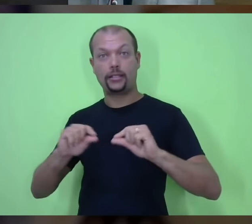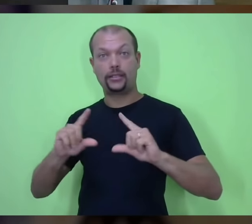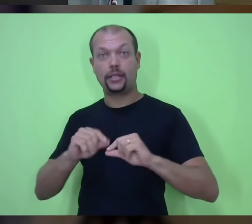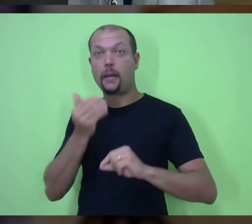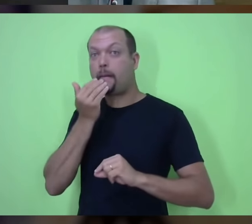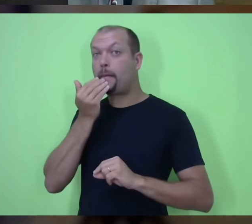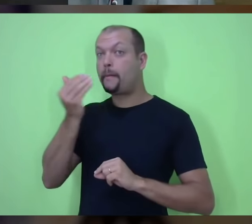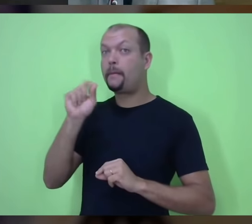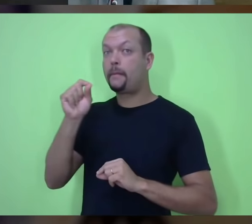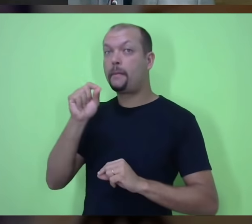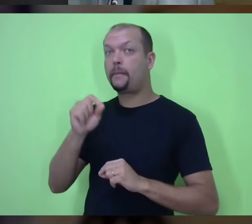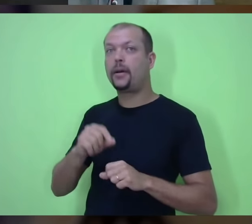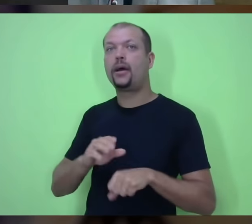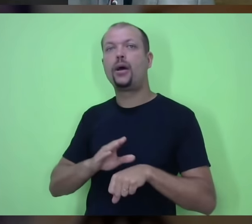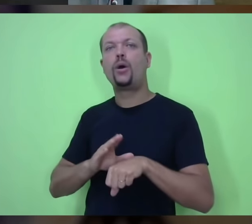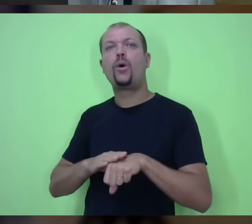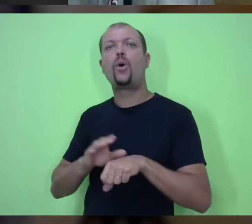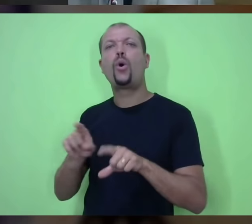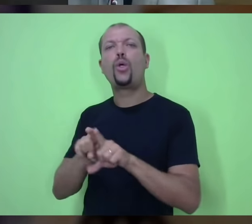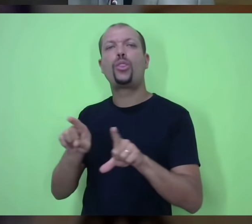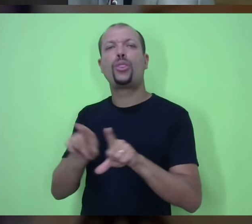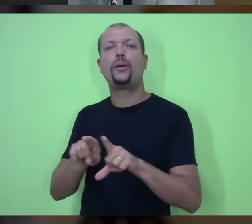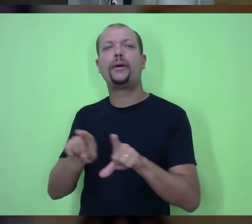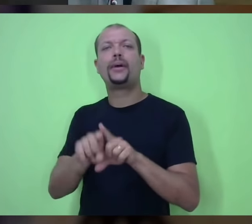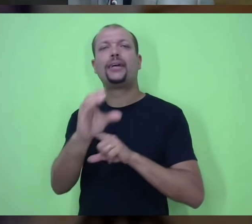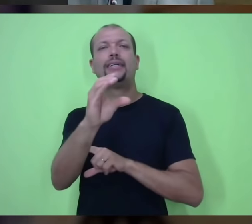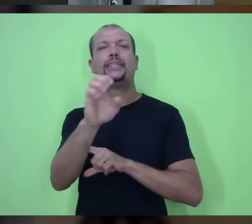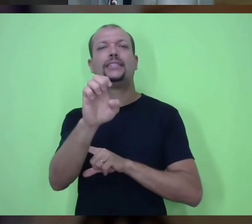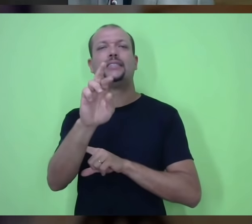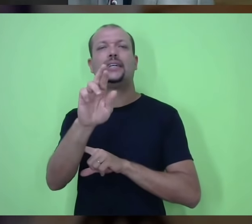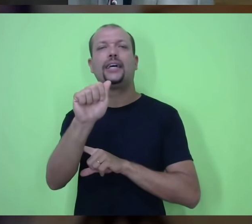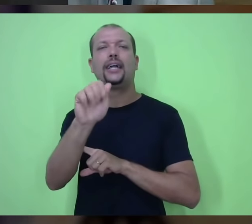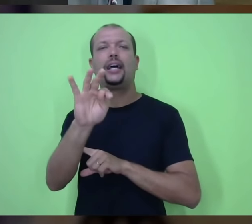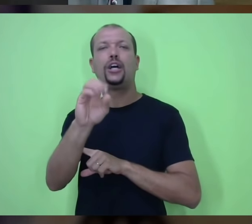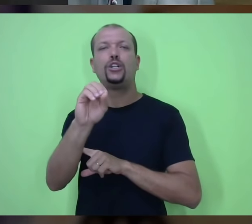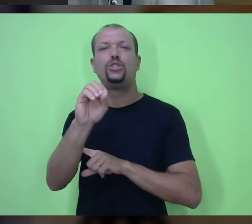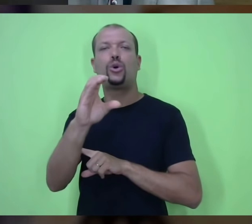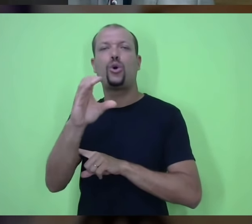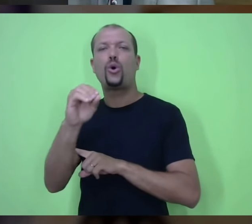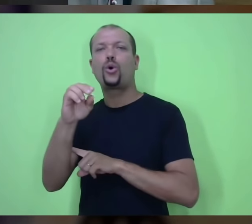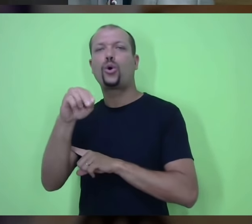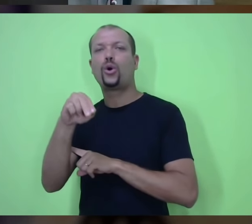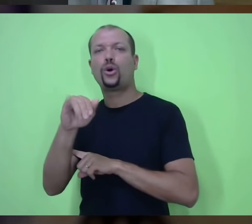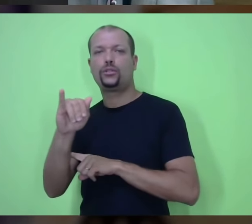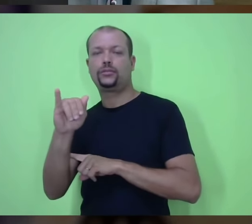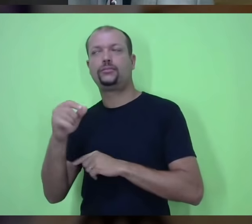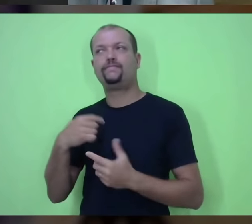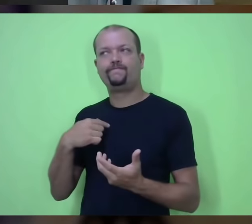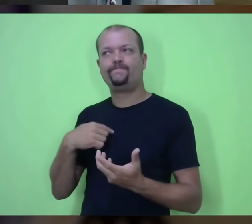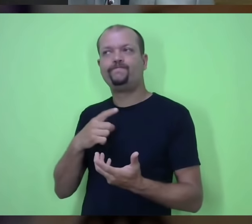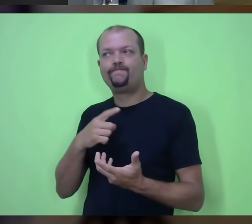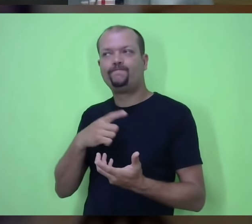uma petição para que o ceratocone seja enquadrado potencialmente como PCD.